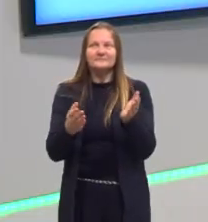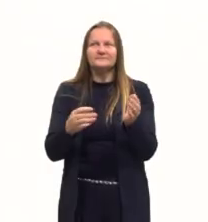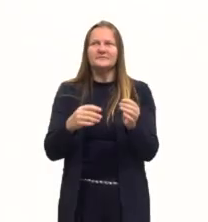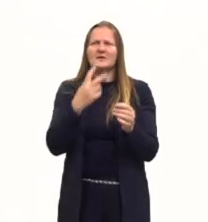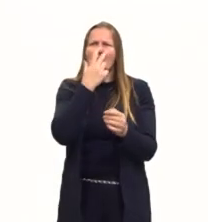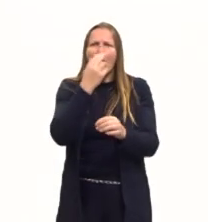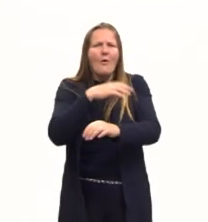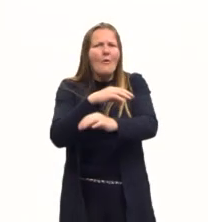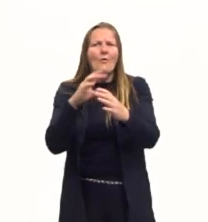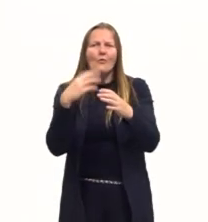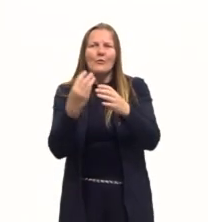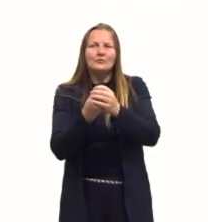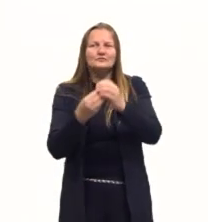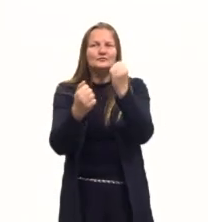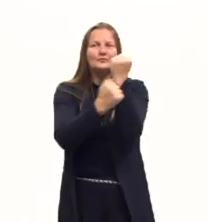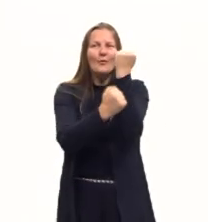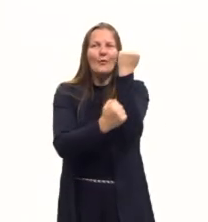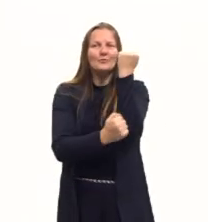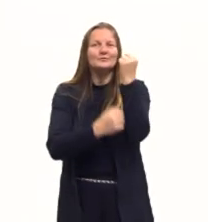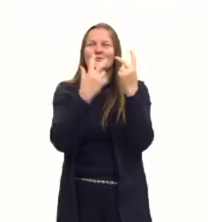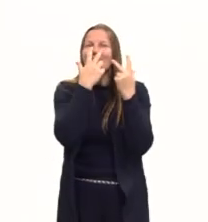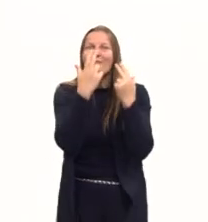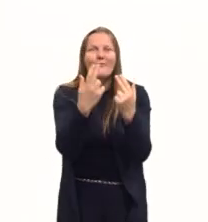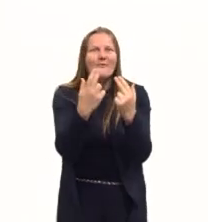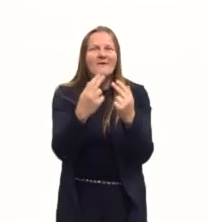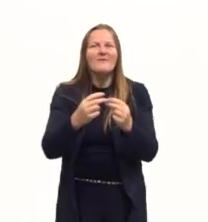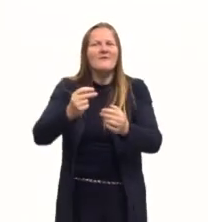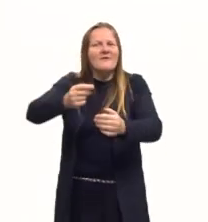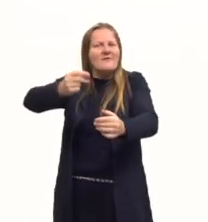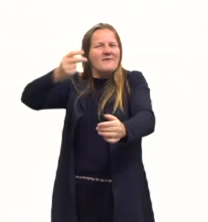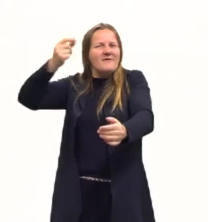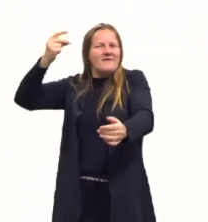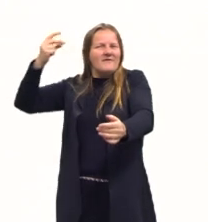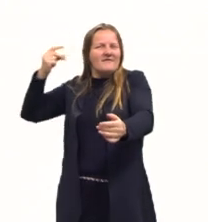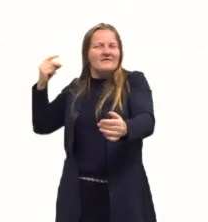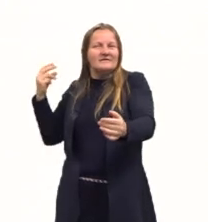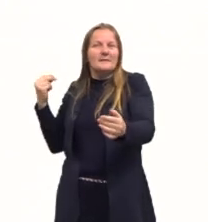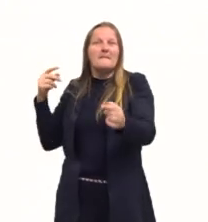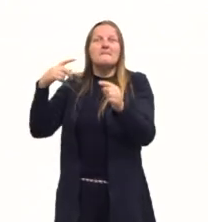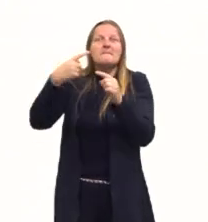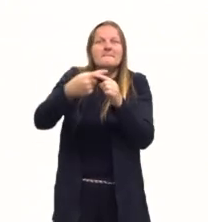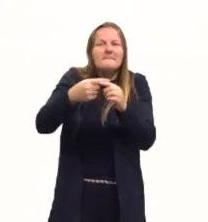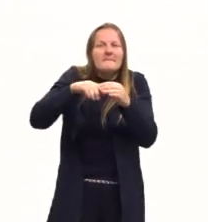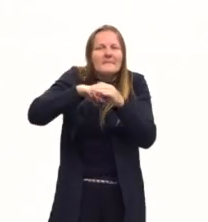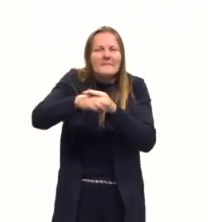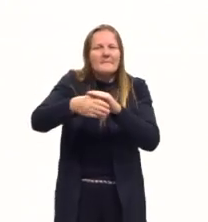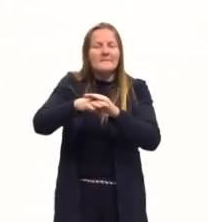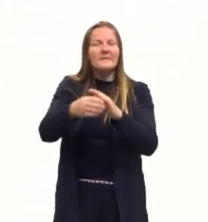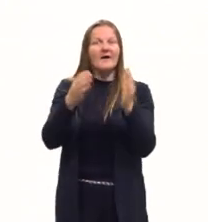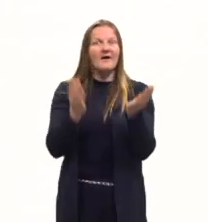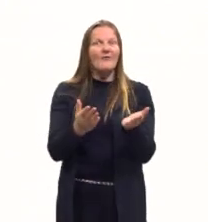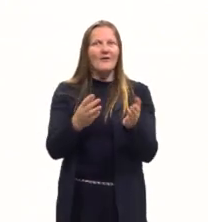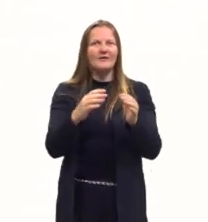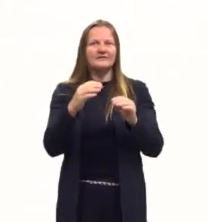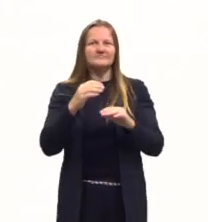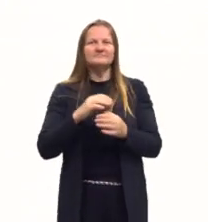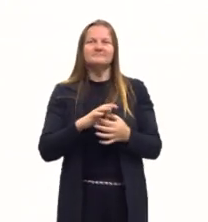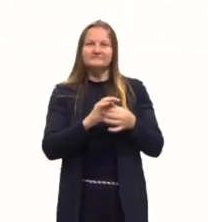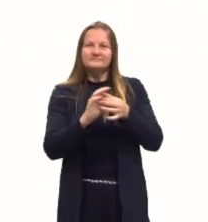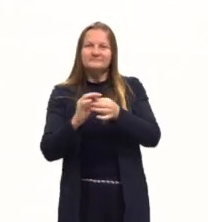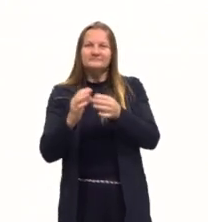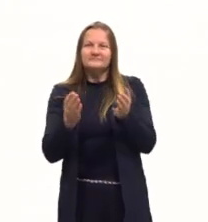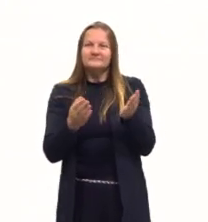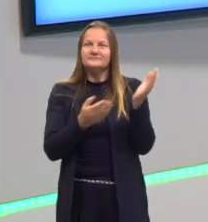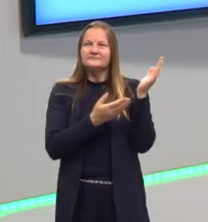mesmo conjunto de ossos do tetrápode ancestral só que modificados né Então